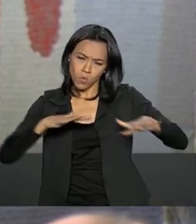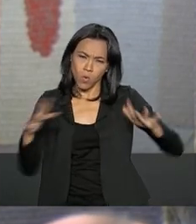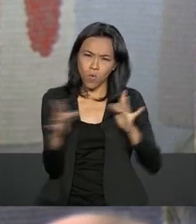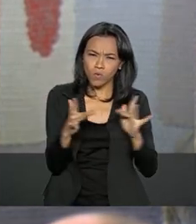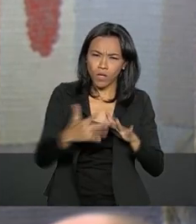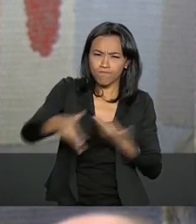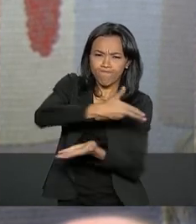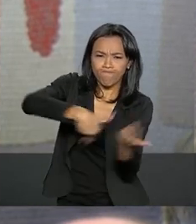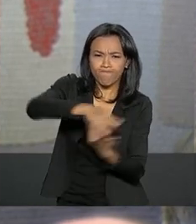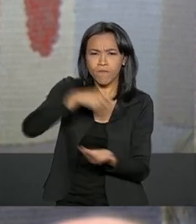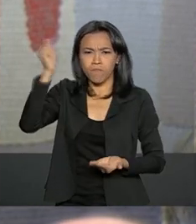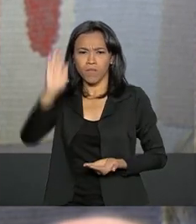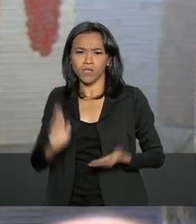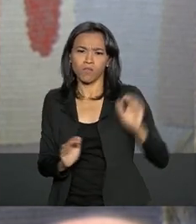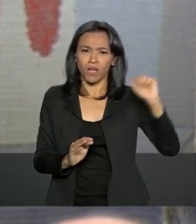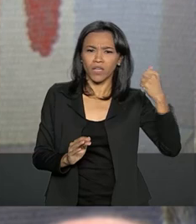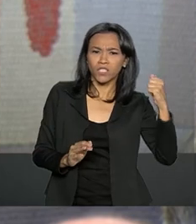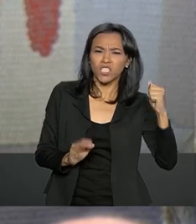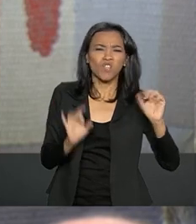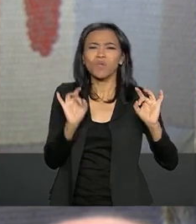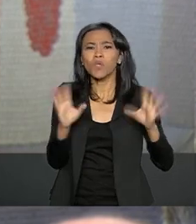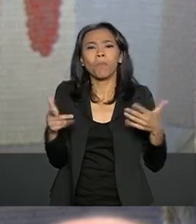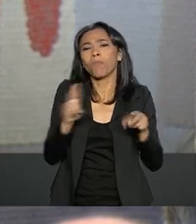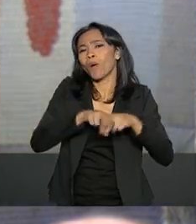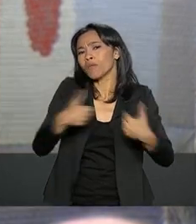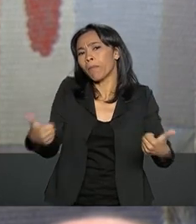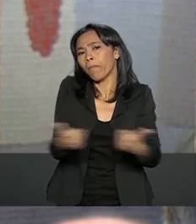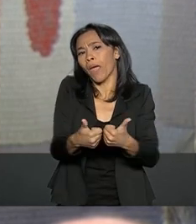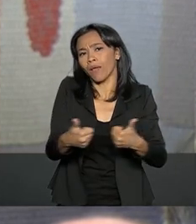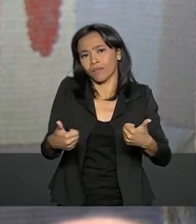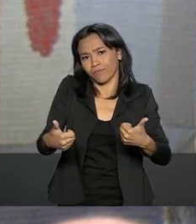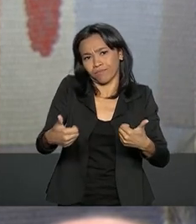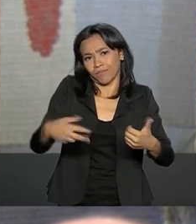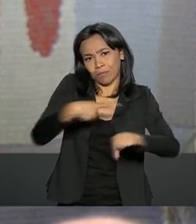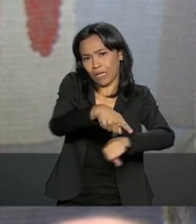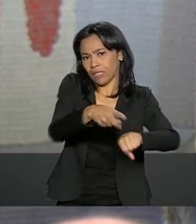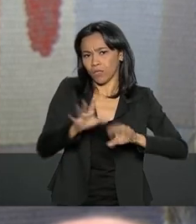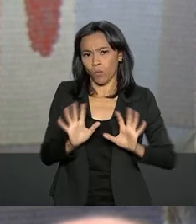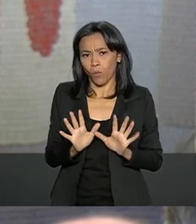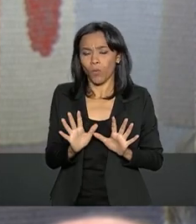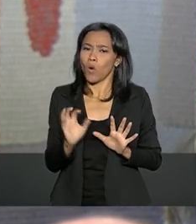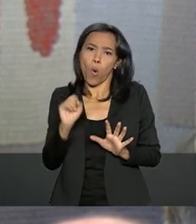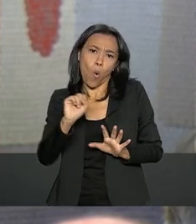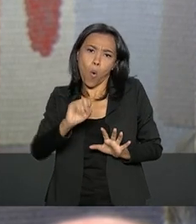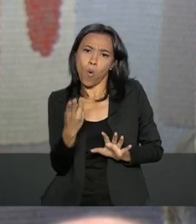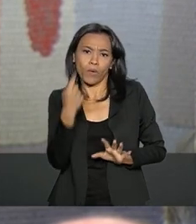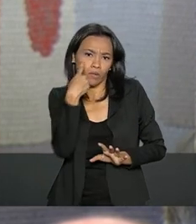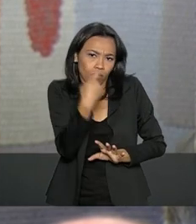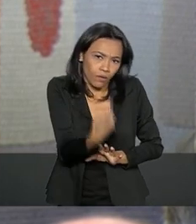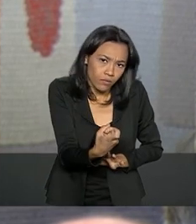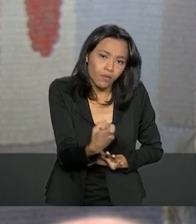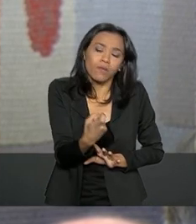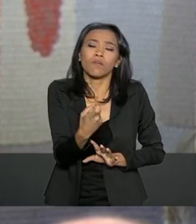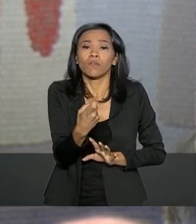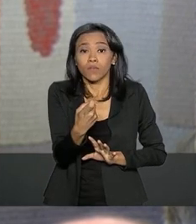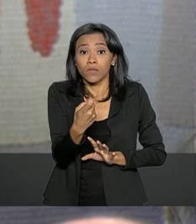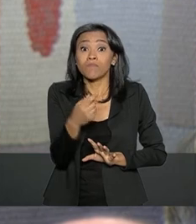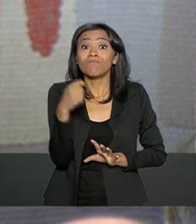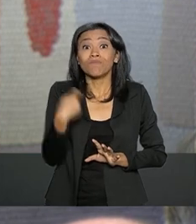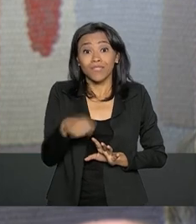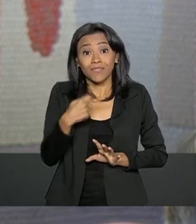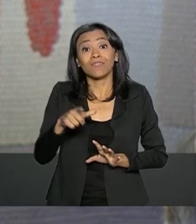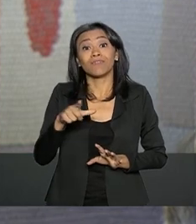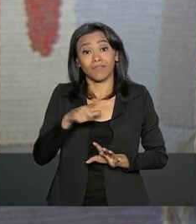Argentina não vem apenas da proximidade geográfica e de nossos interesses compartilhados. Sem a